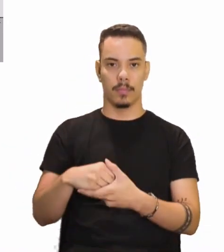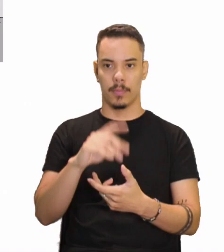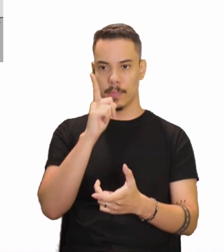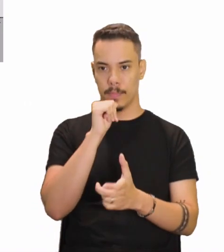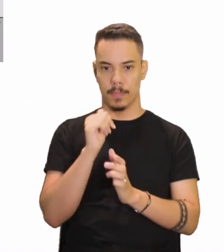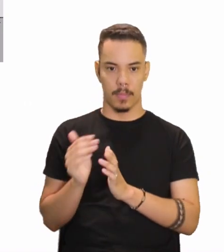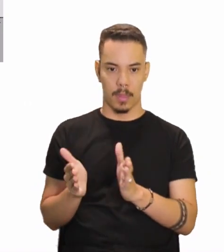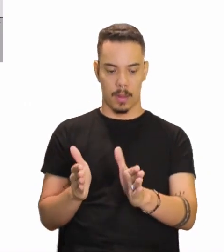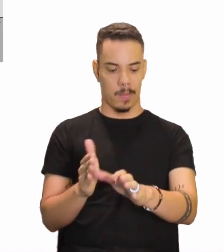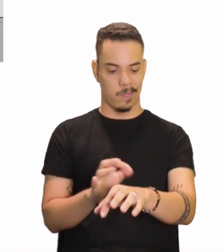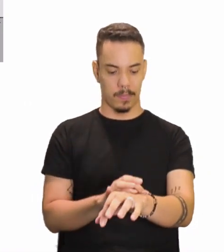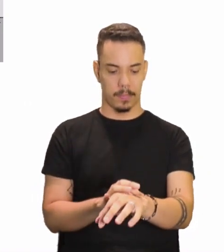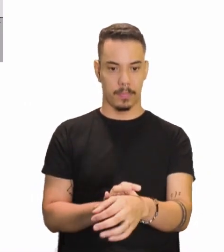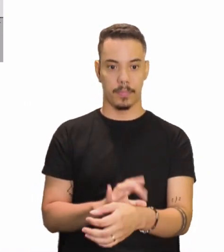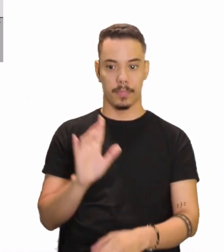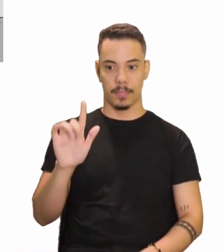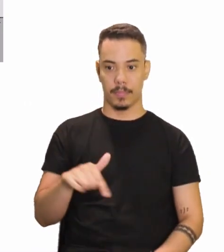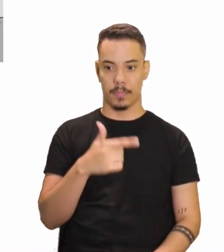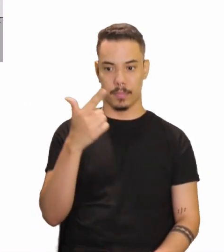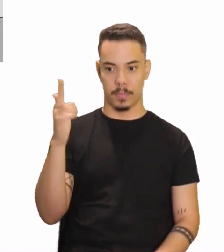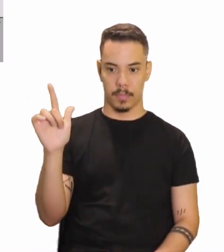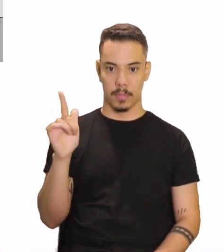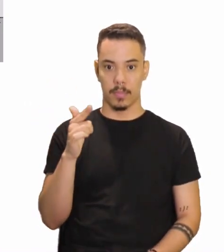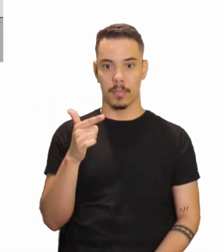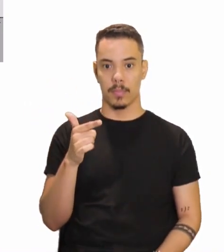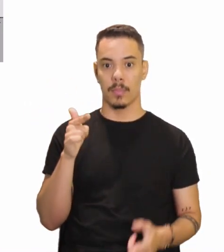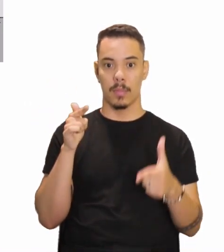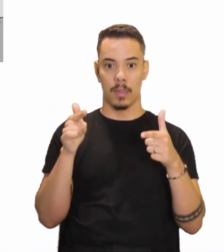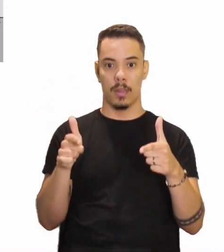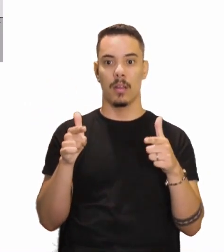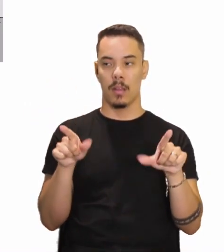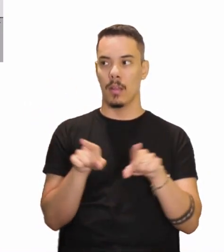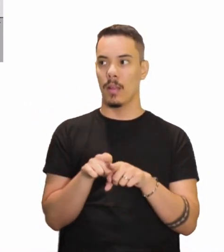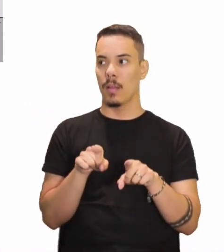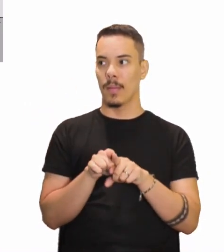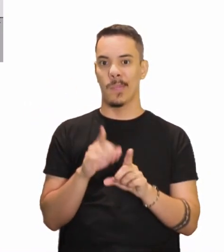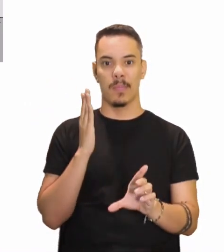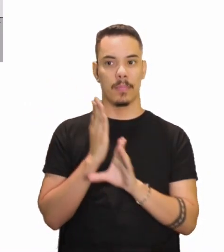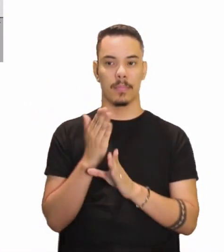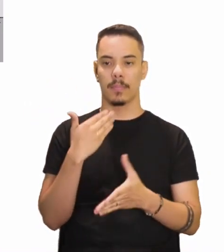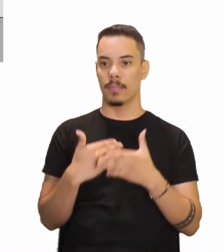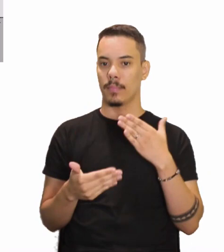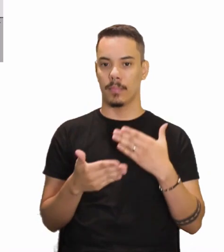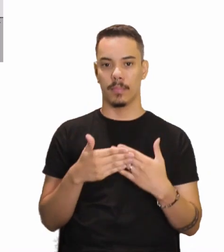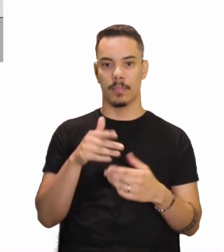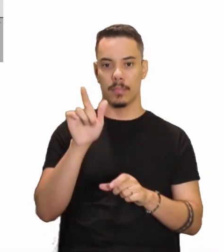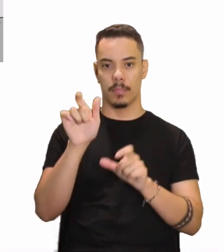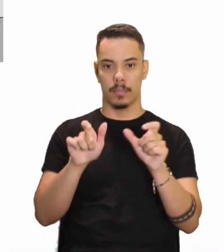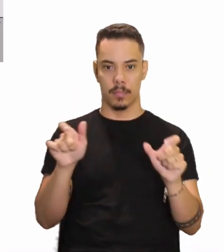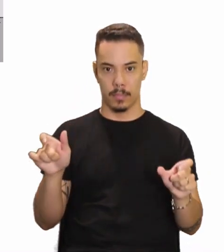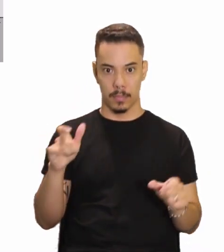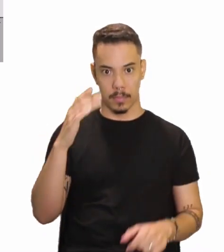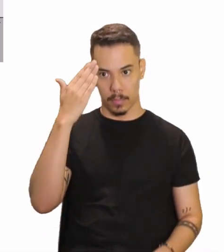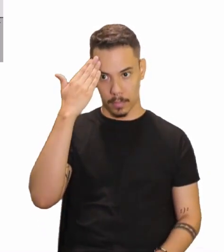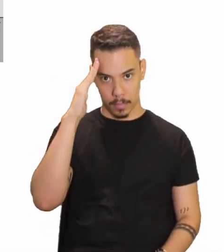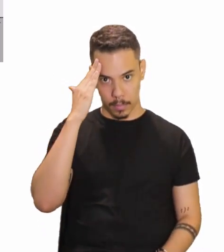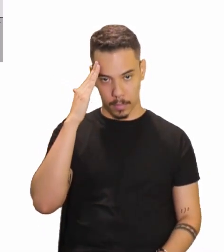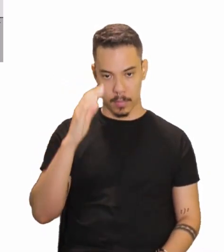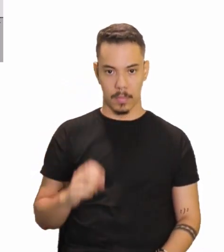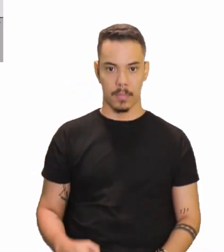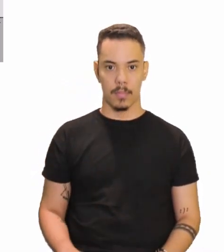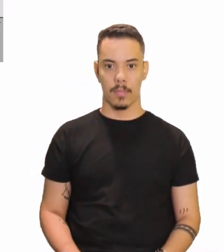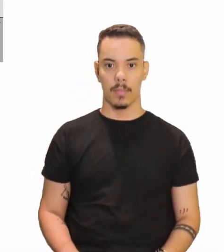mas outro aqui para vocês aqui outra crítica geral qualquer uma pessoa vai poder entender